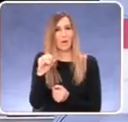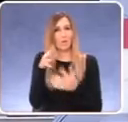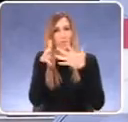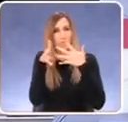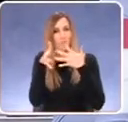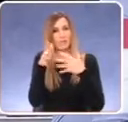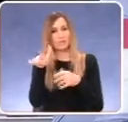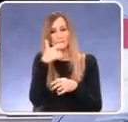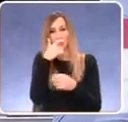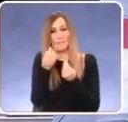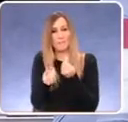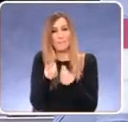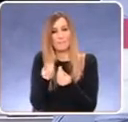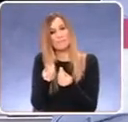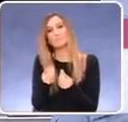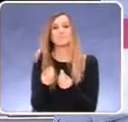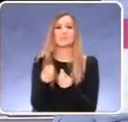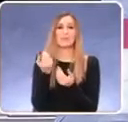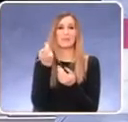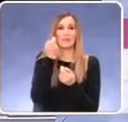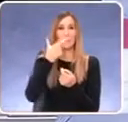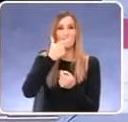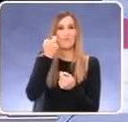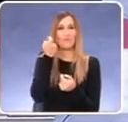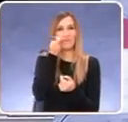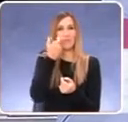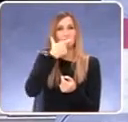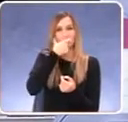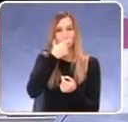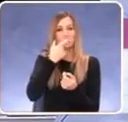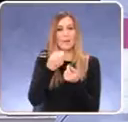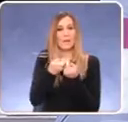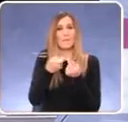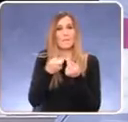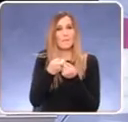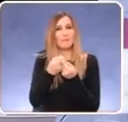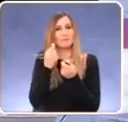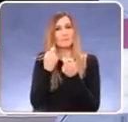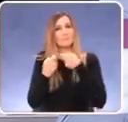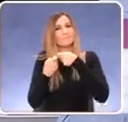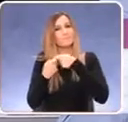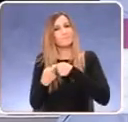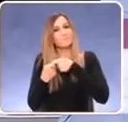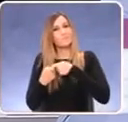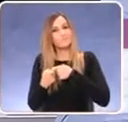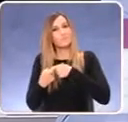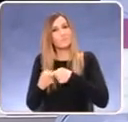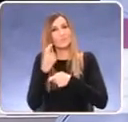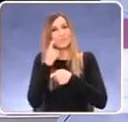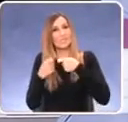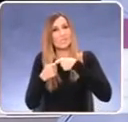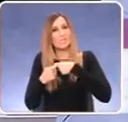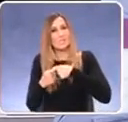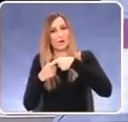maneira desta prótese estar estável na boca é ela estar junto aos dentes e fazer força contra os dentes. Ora, é isto